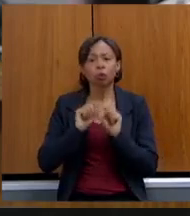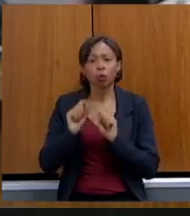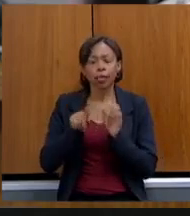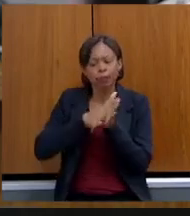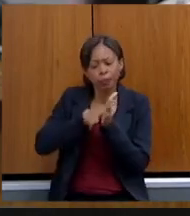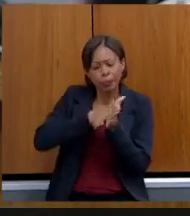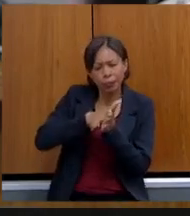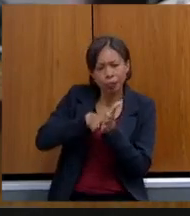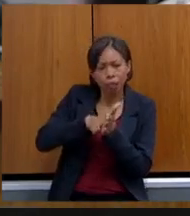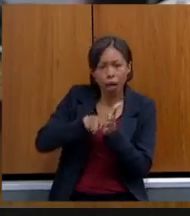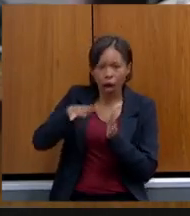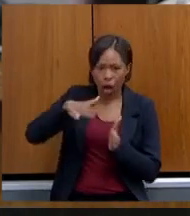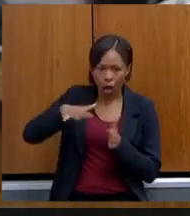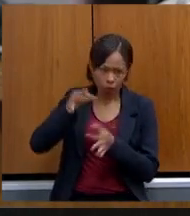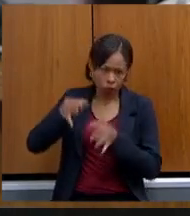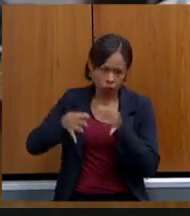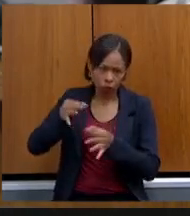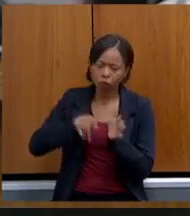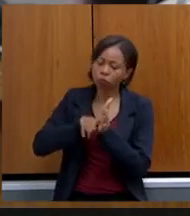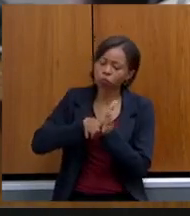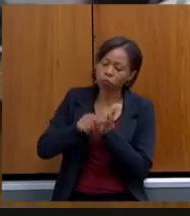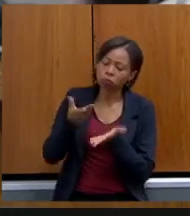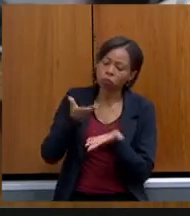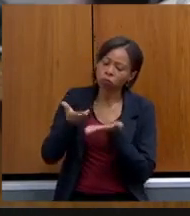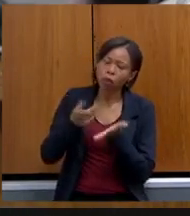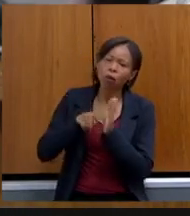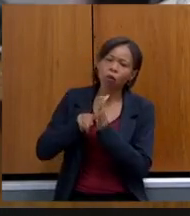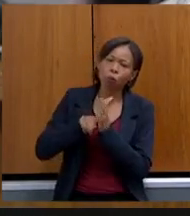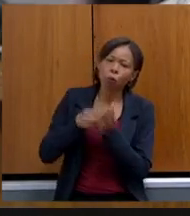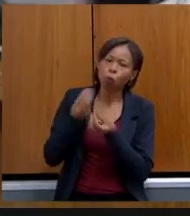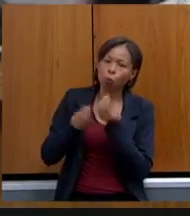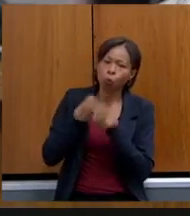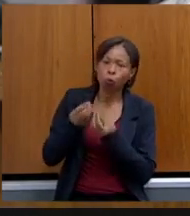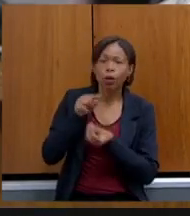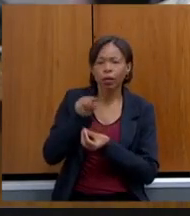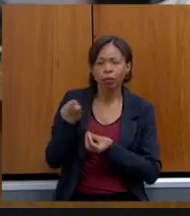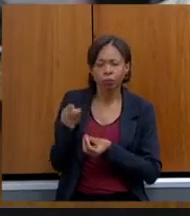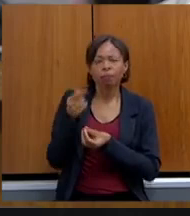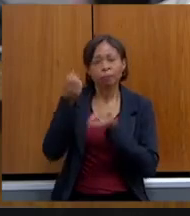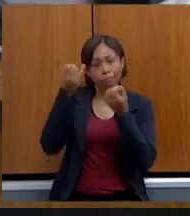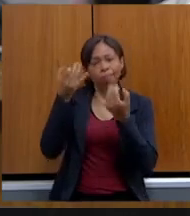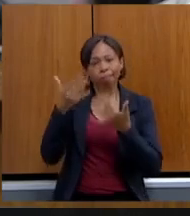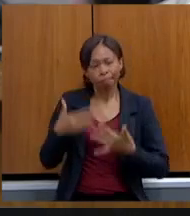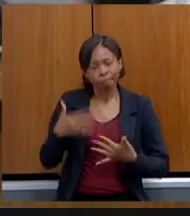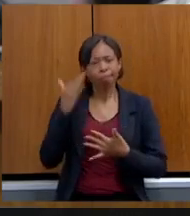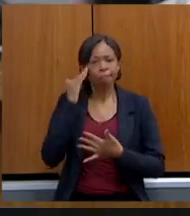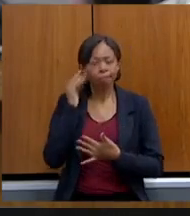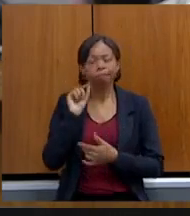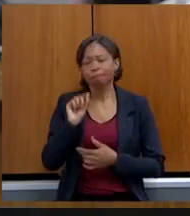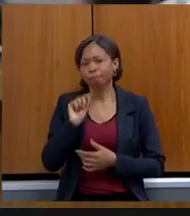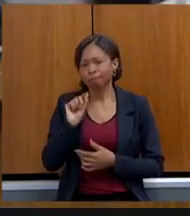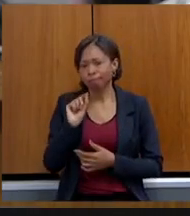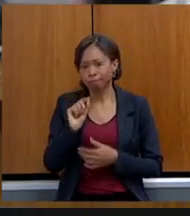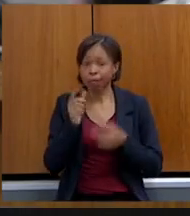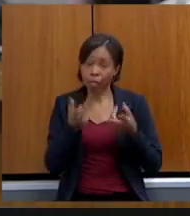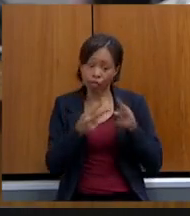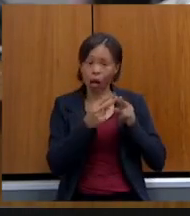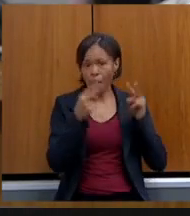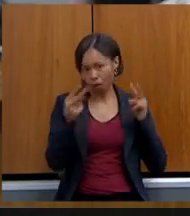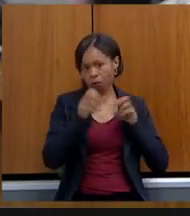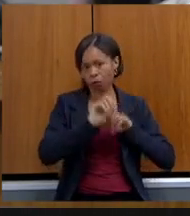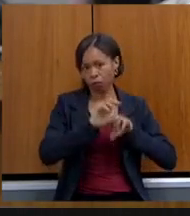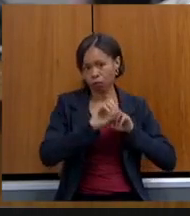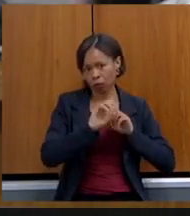consulta Nossa Assessoria Jurídica que compreendeu que por conta da calamidade pública e das atividades de forma remoto